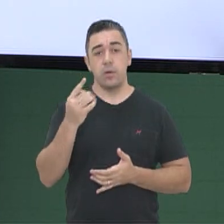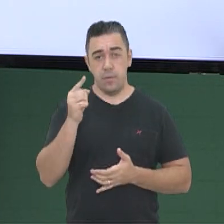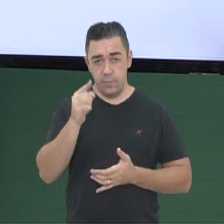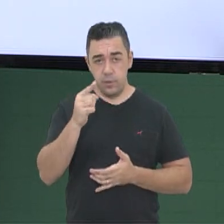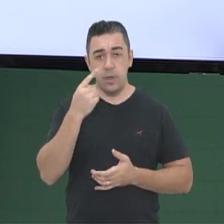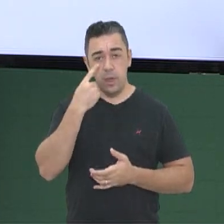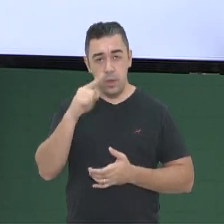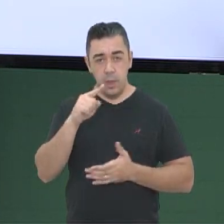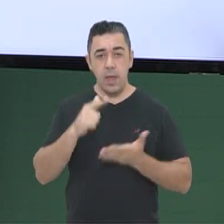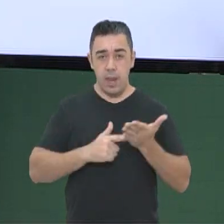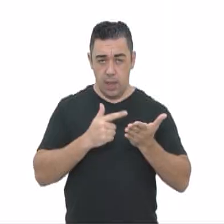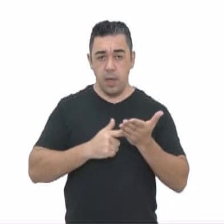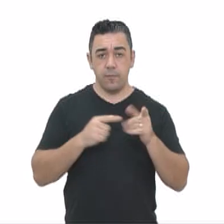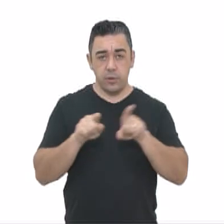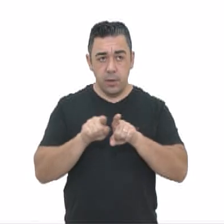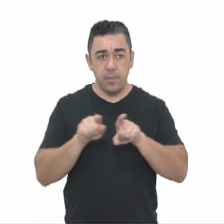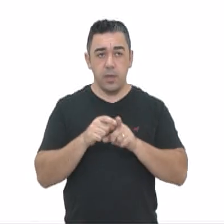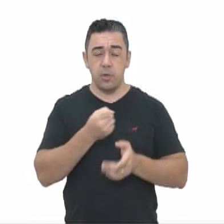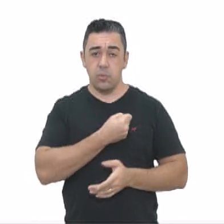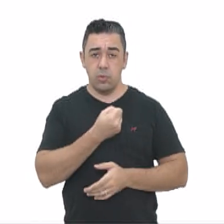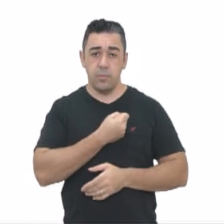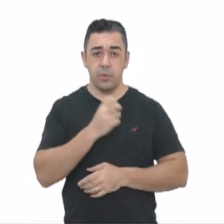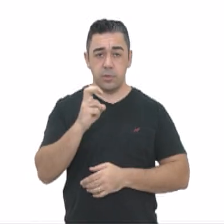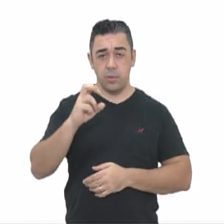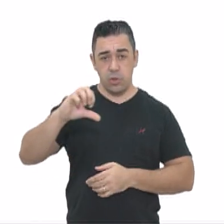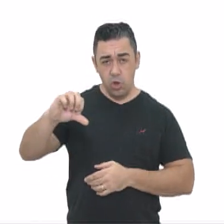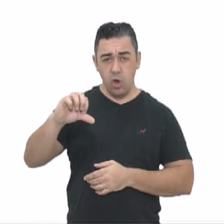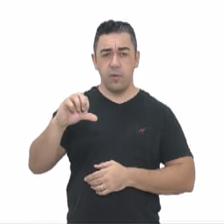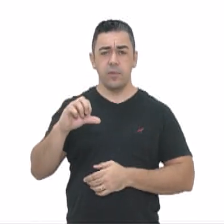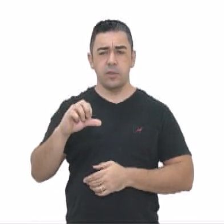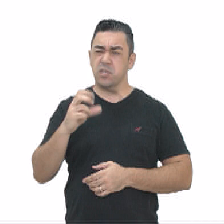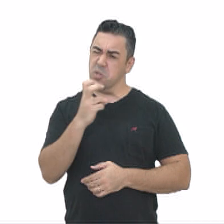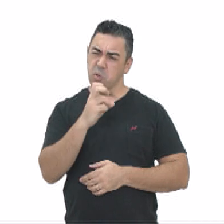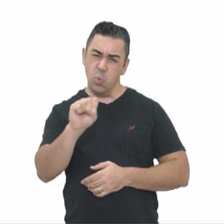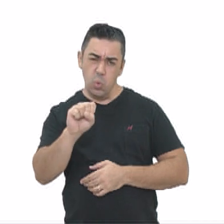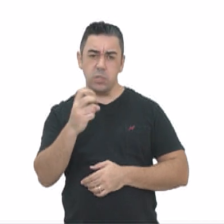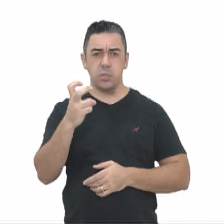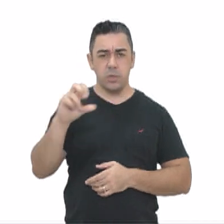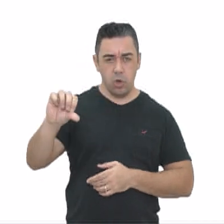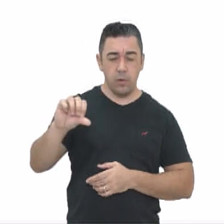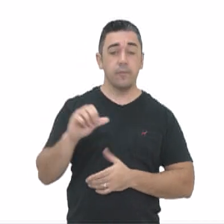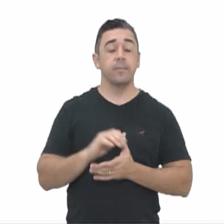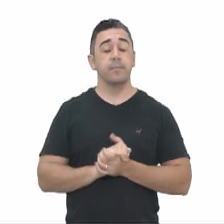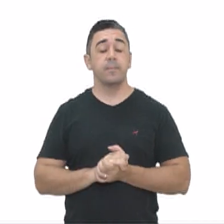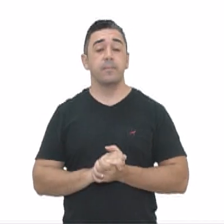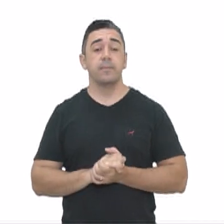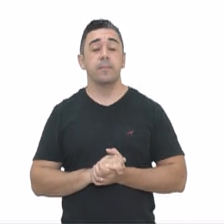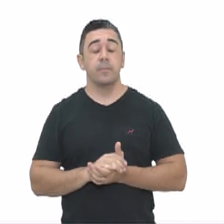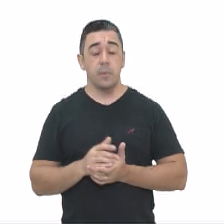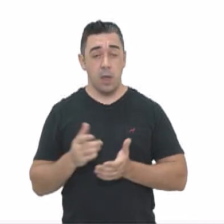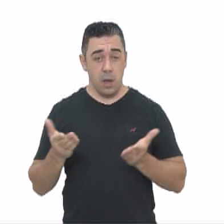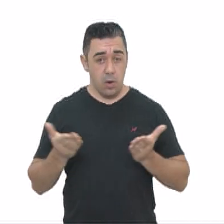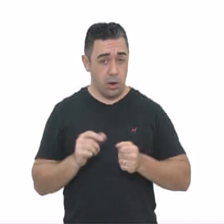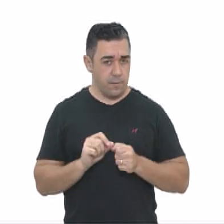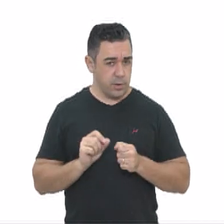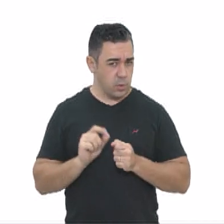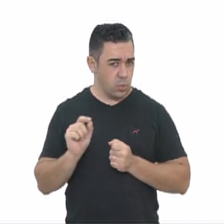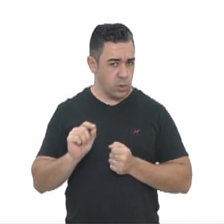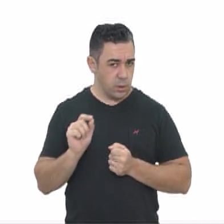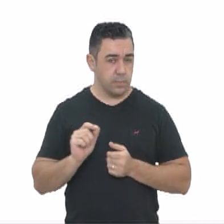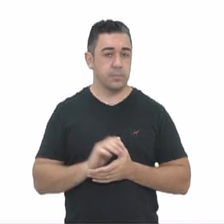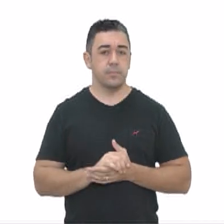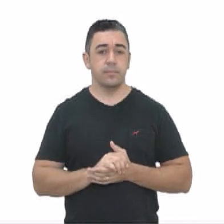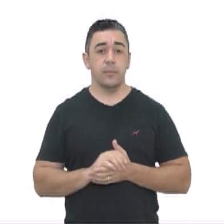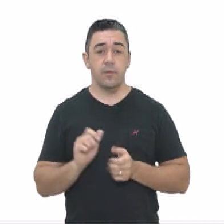Está lá no livro de vocês também, na página 59, 58 ou 59. Bom, aqui nós vamos fazer o quê?